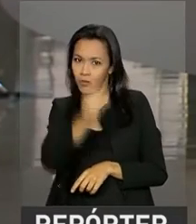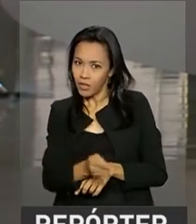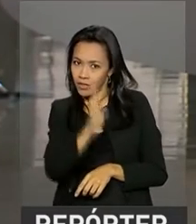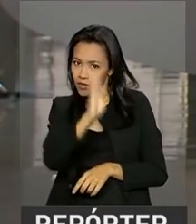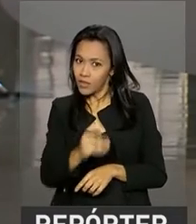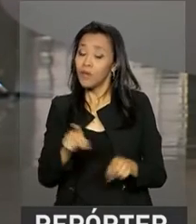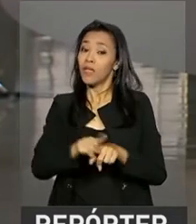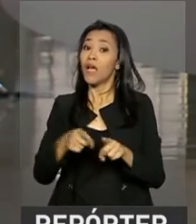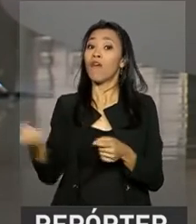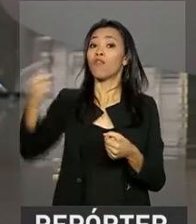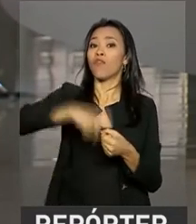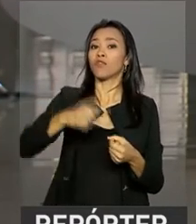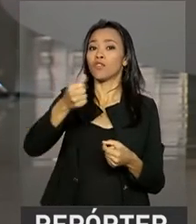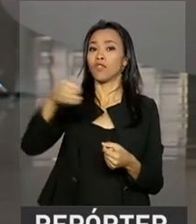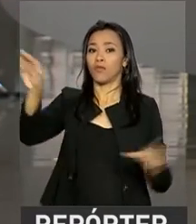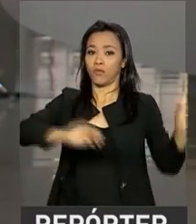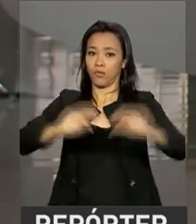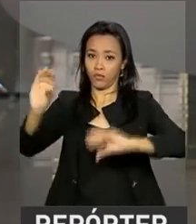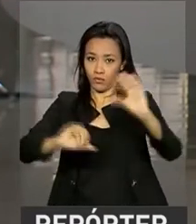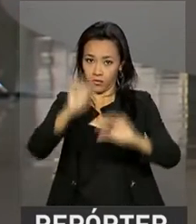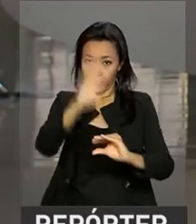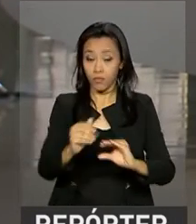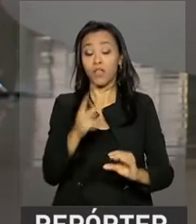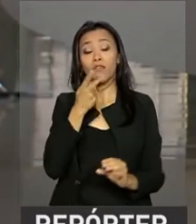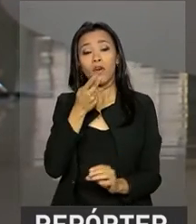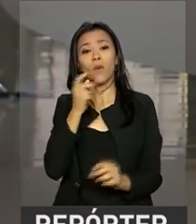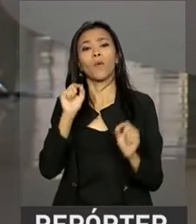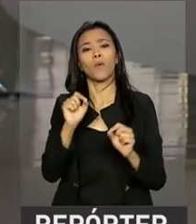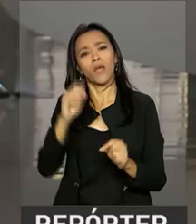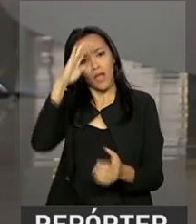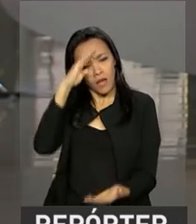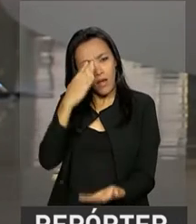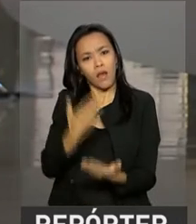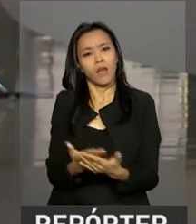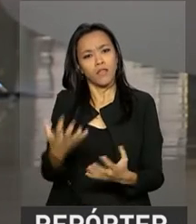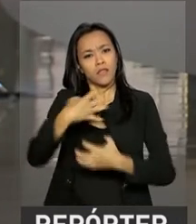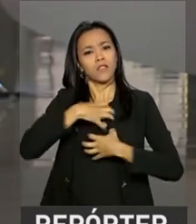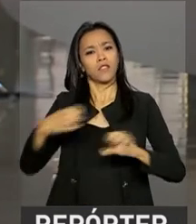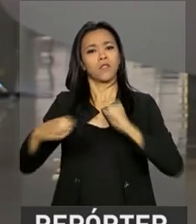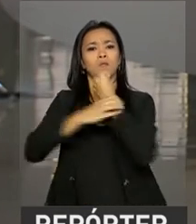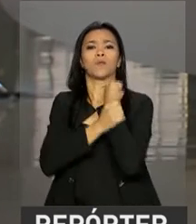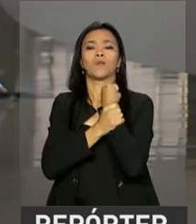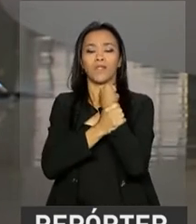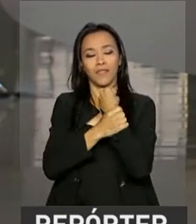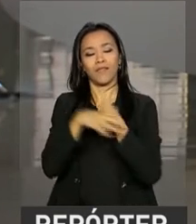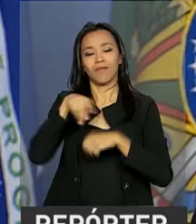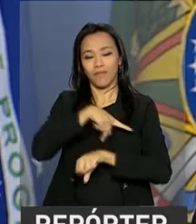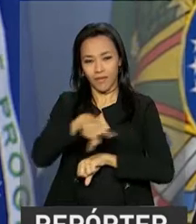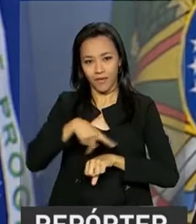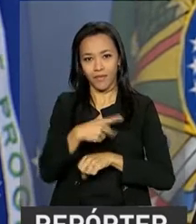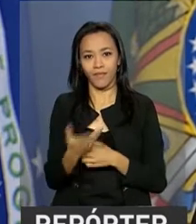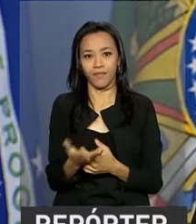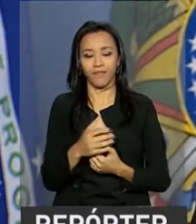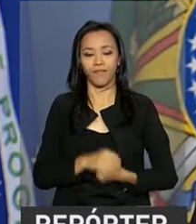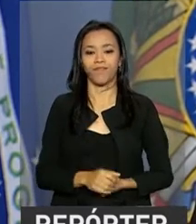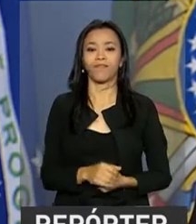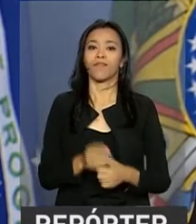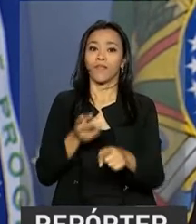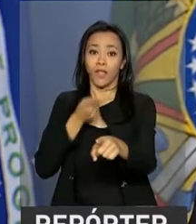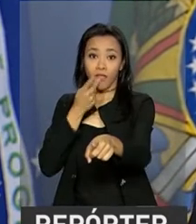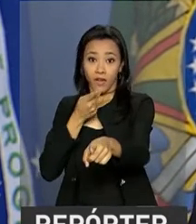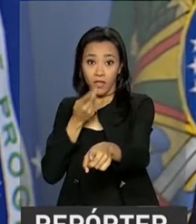estrangeiros e destacou a retomada da credibilidade e da confiança no país mas o que nunca